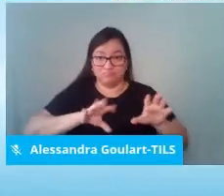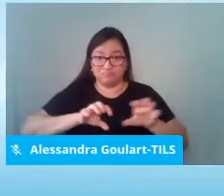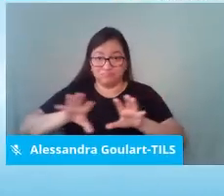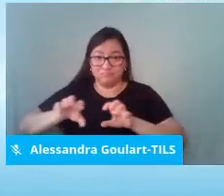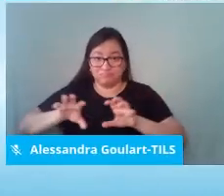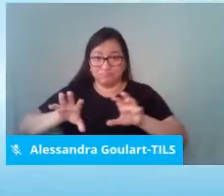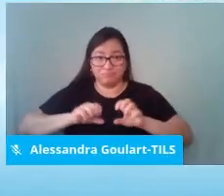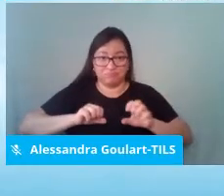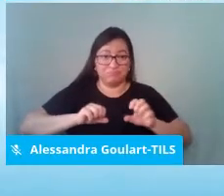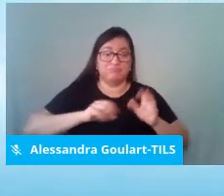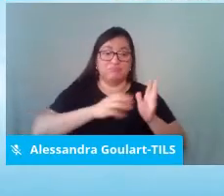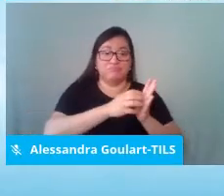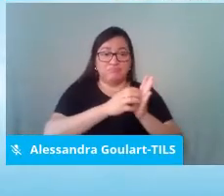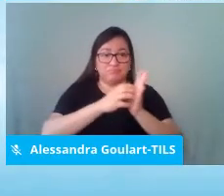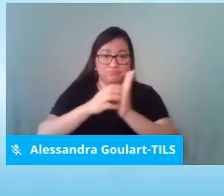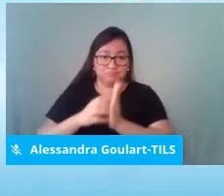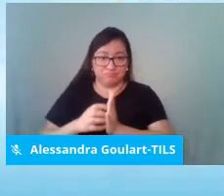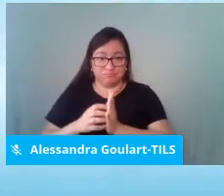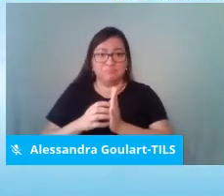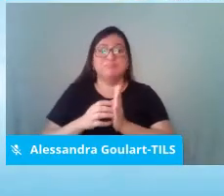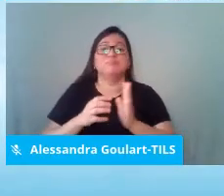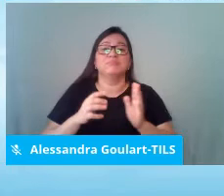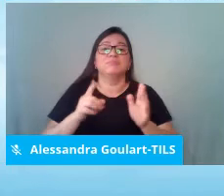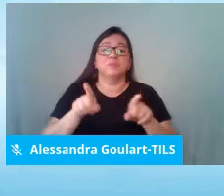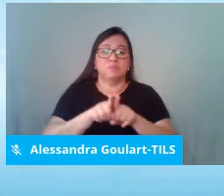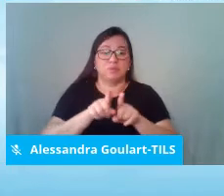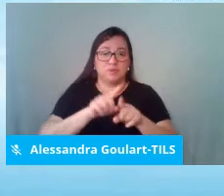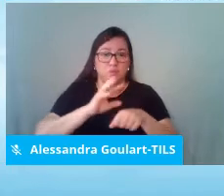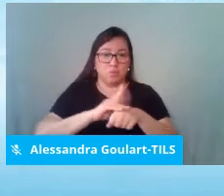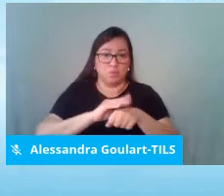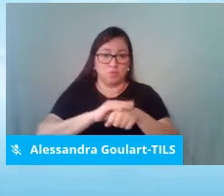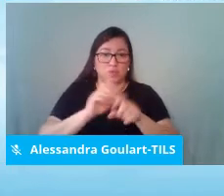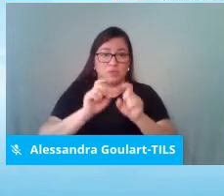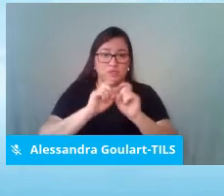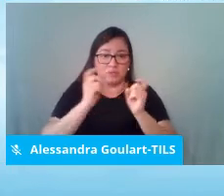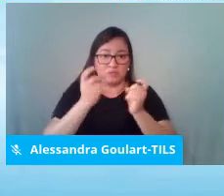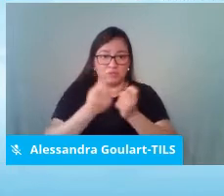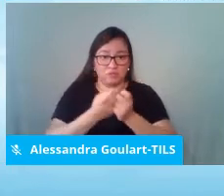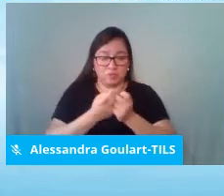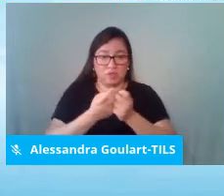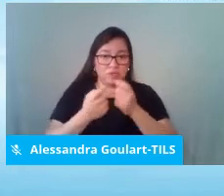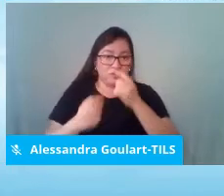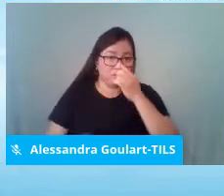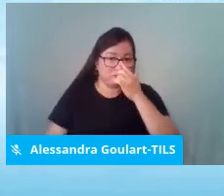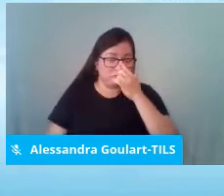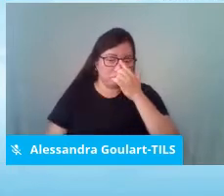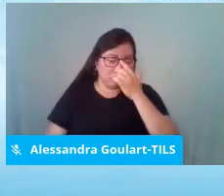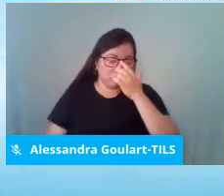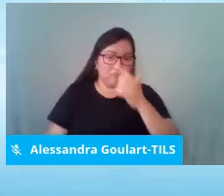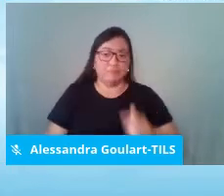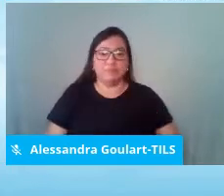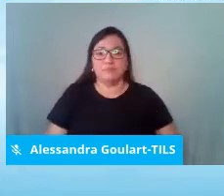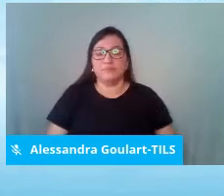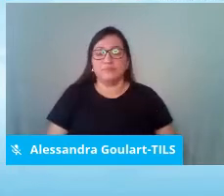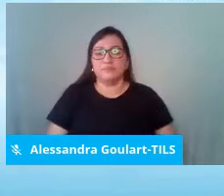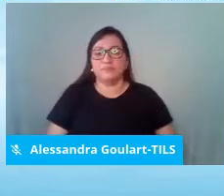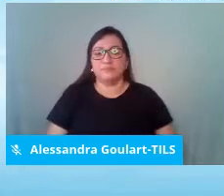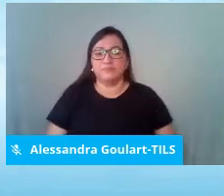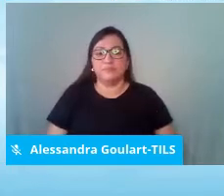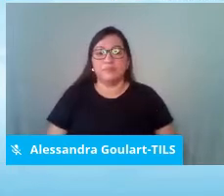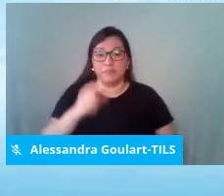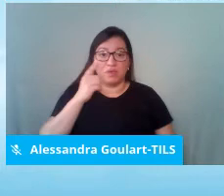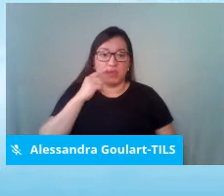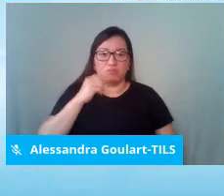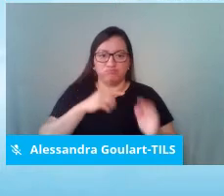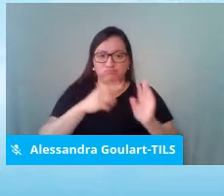saúde e visitadores do PIN precisam saber. É um material aí que a gente contou com a diagramação,